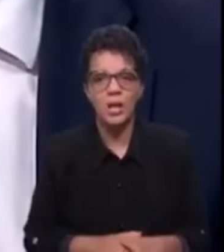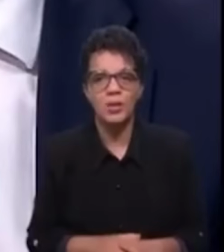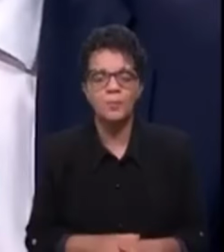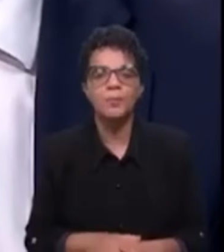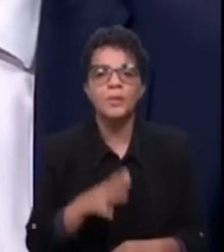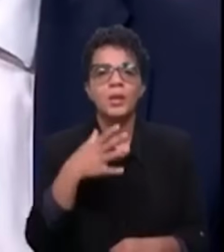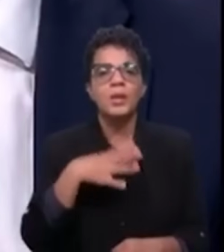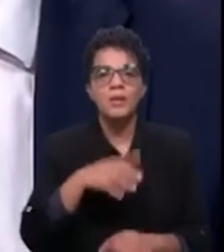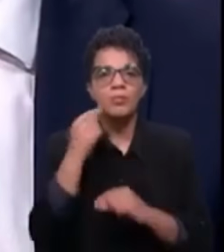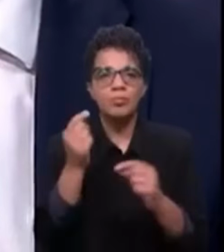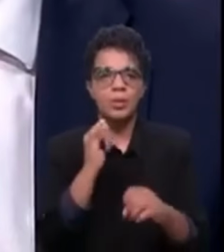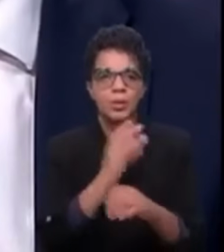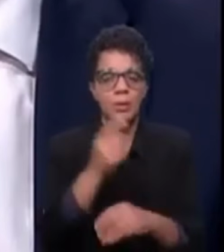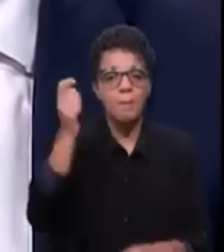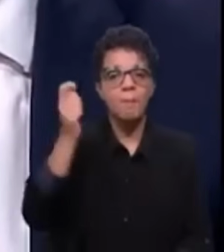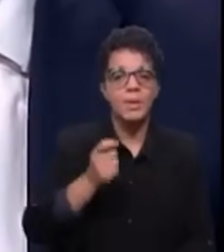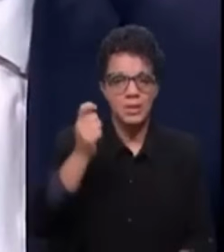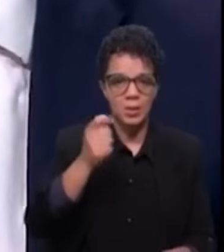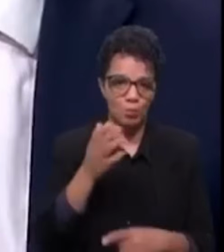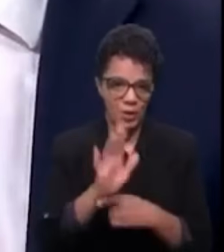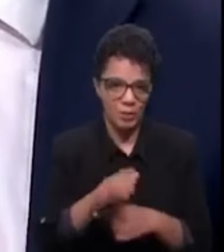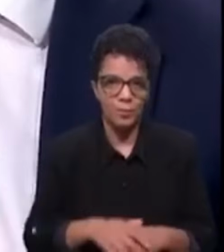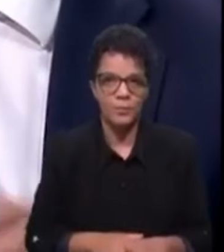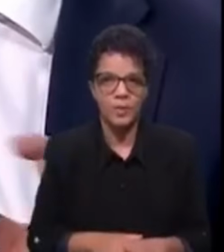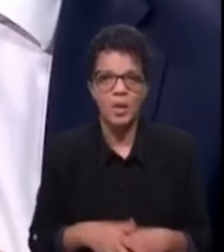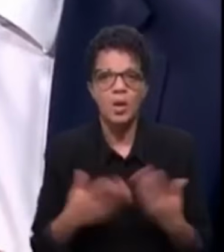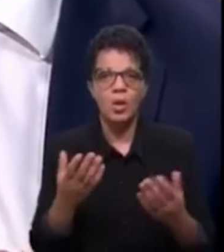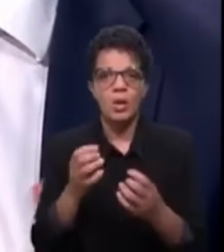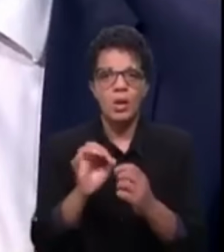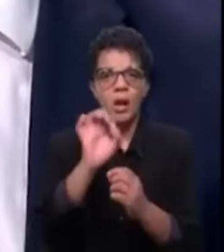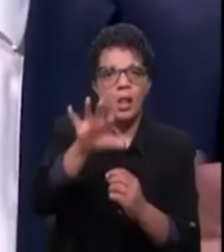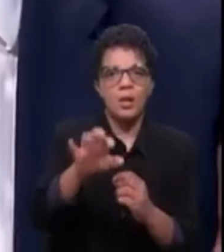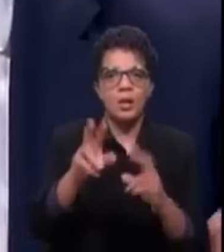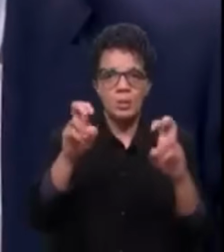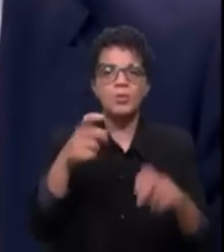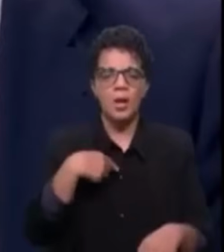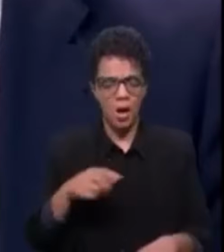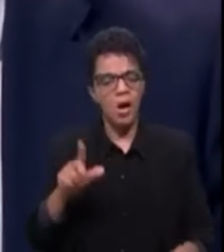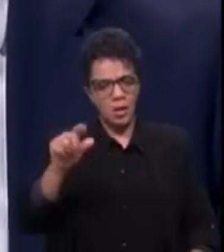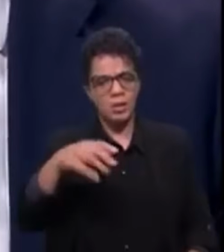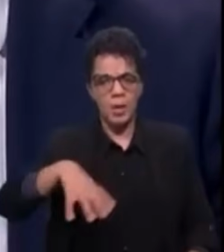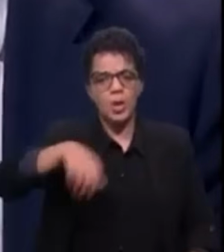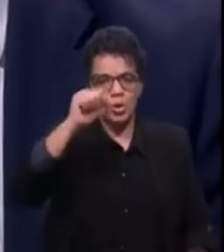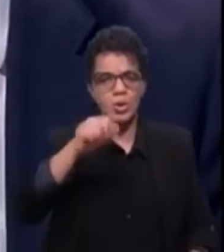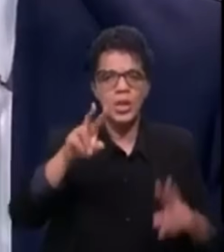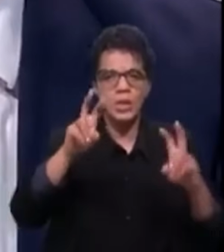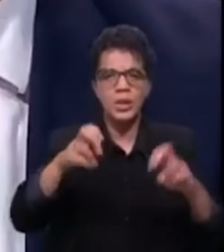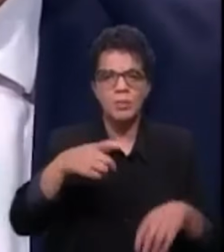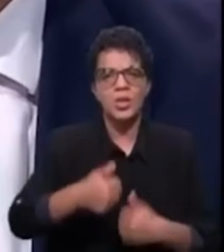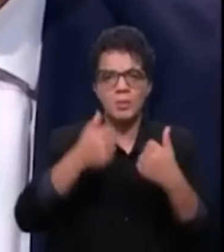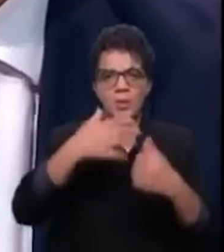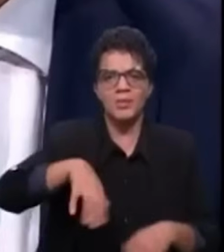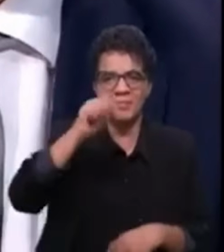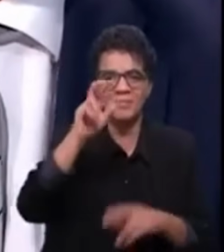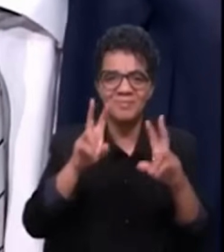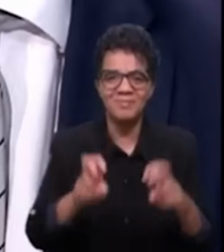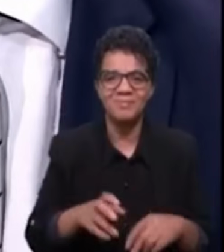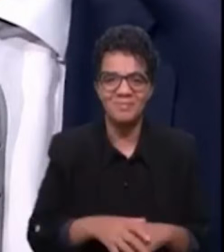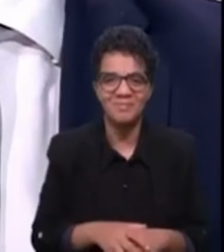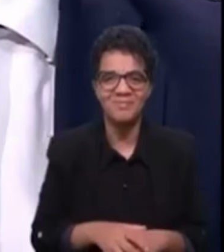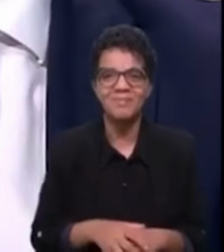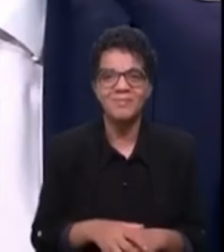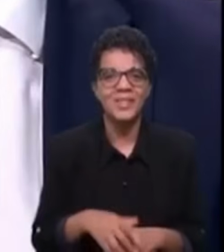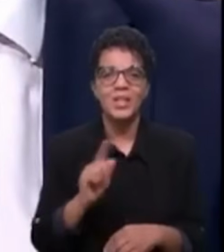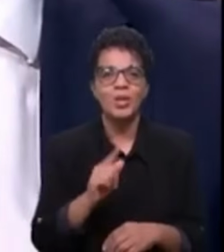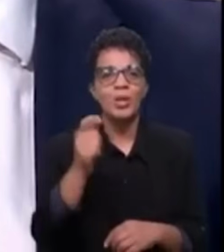sabú so as pensões por exemplo andr ventur agora introdos assa tambou estamos a discutir as pensões